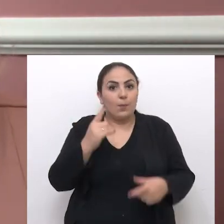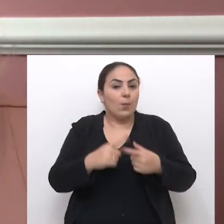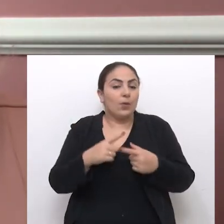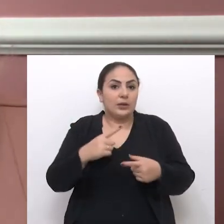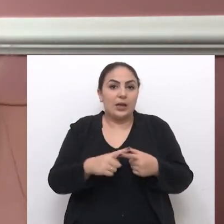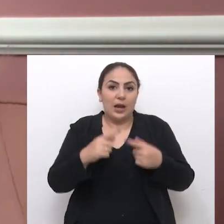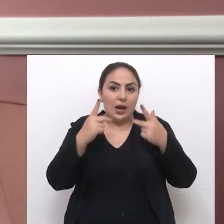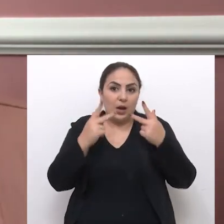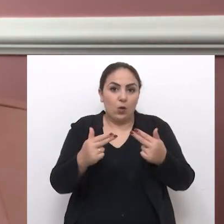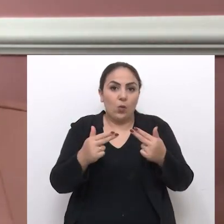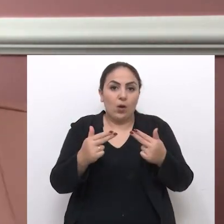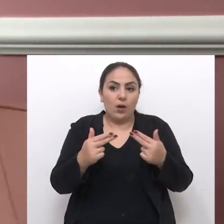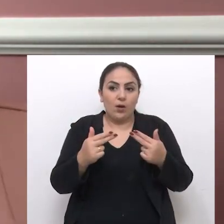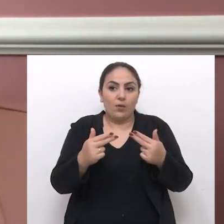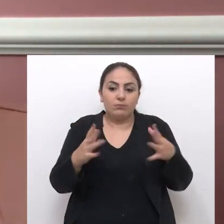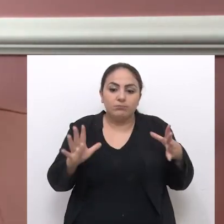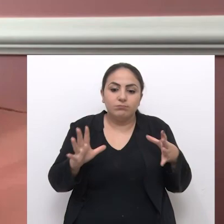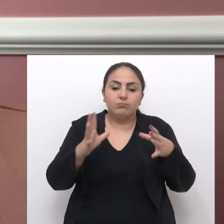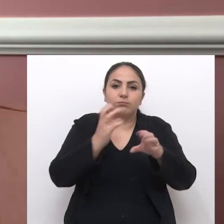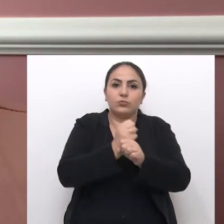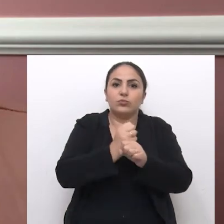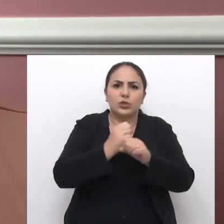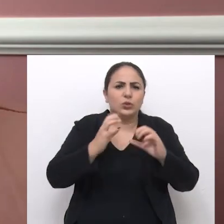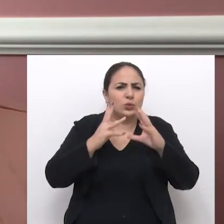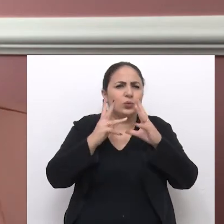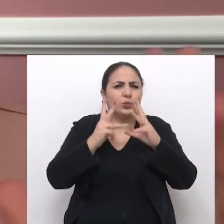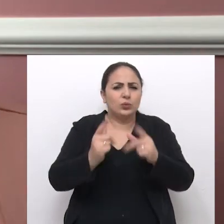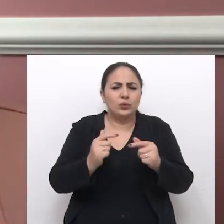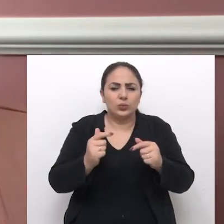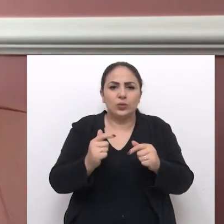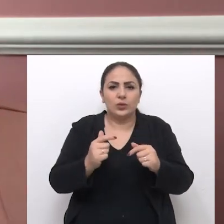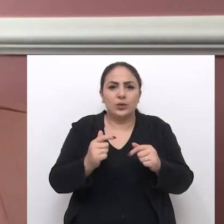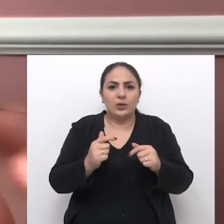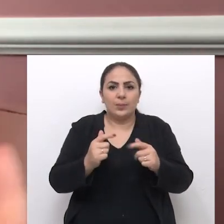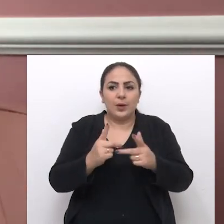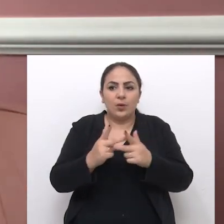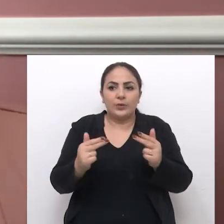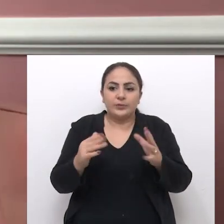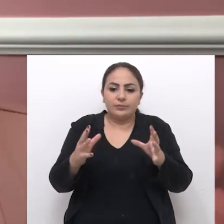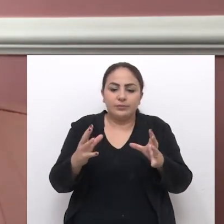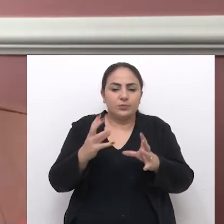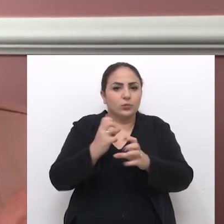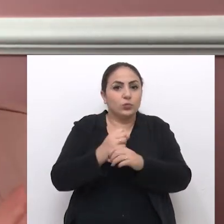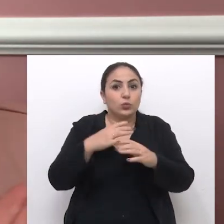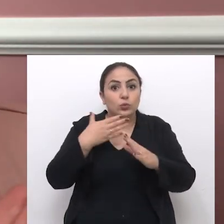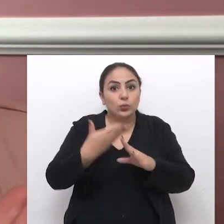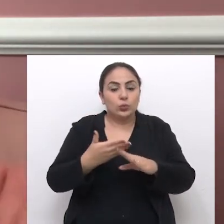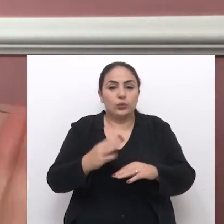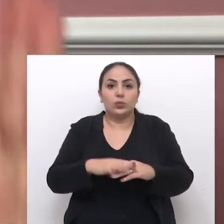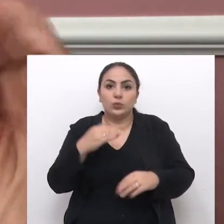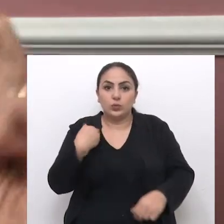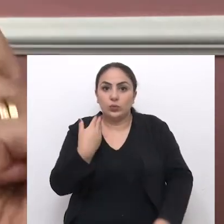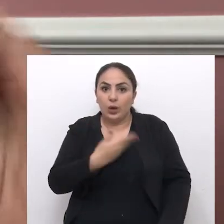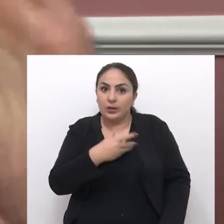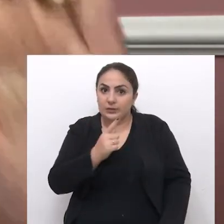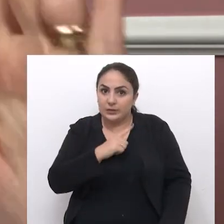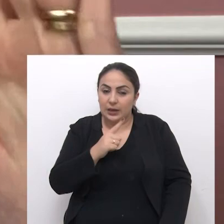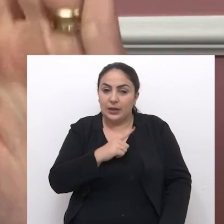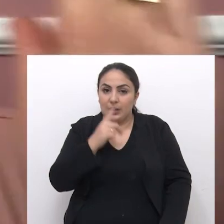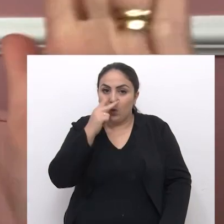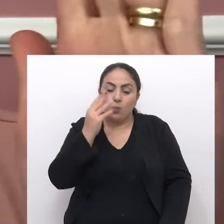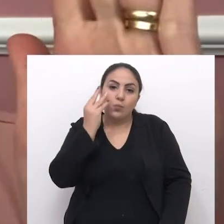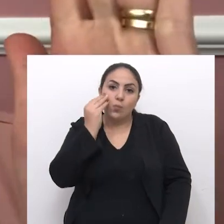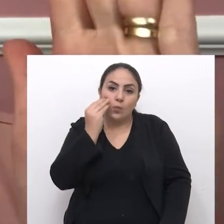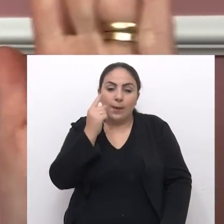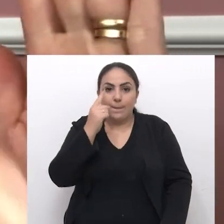né? Porque é como se fosse a junção, né? O encaixe de uma chave de uma fechadura. A gente tem a